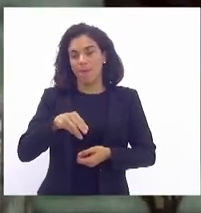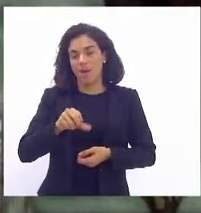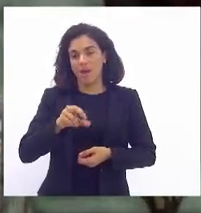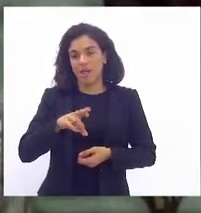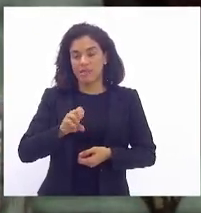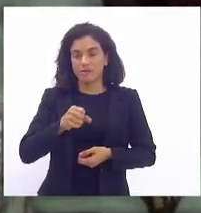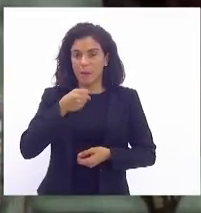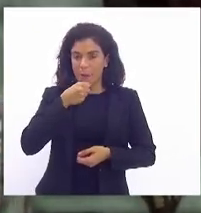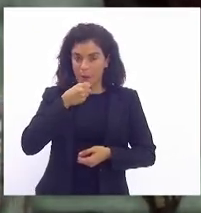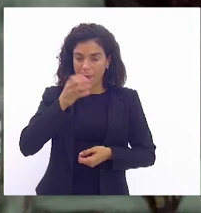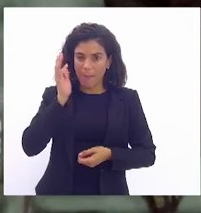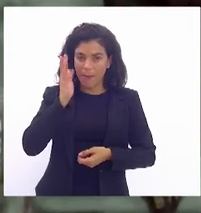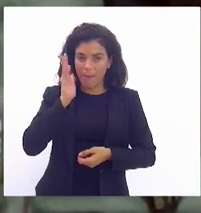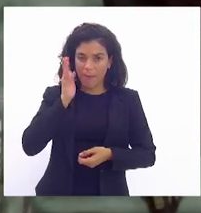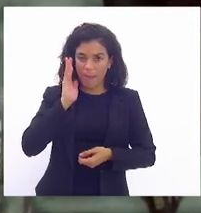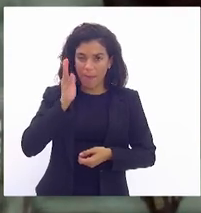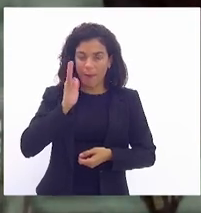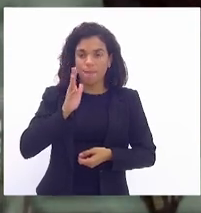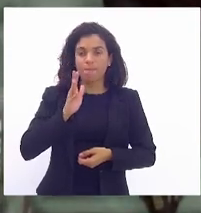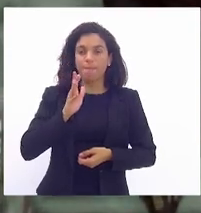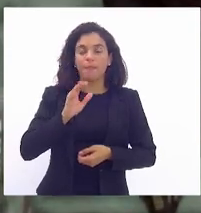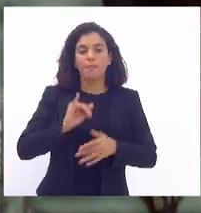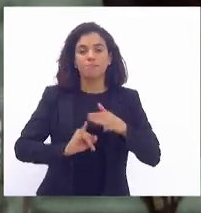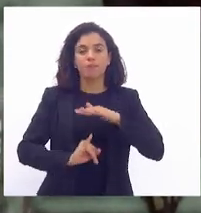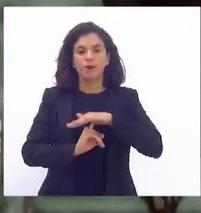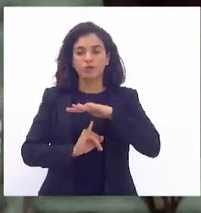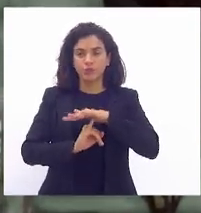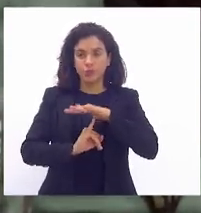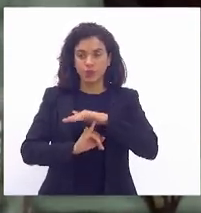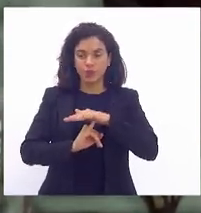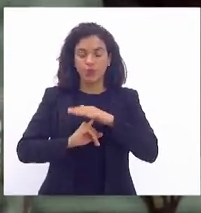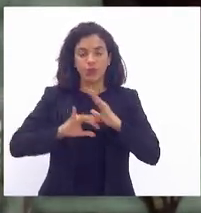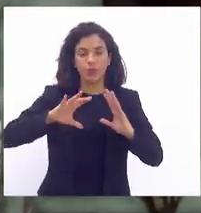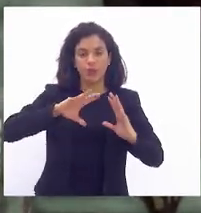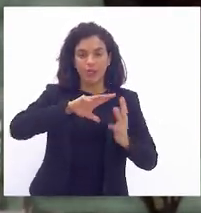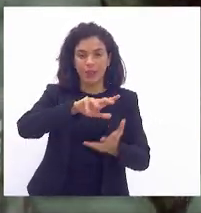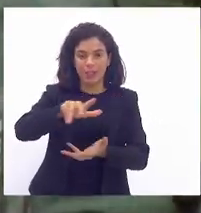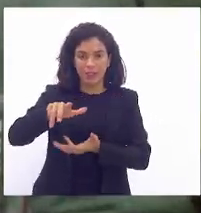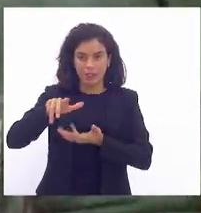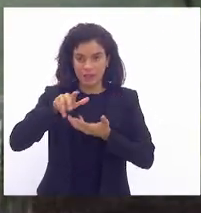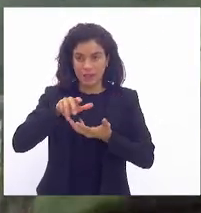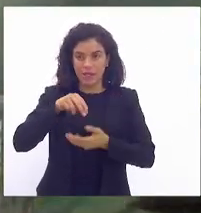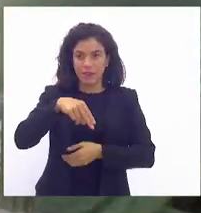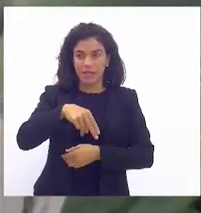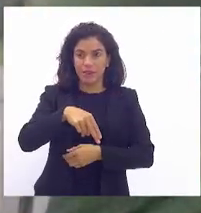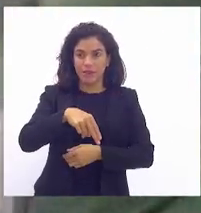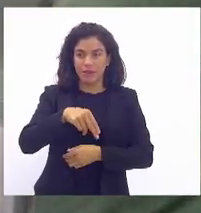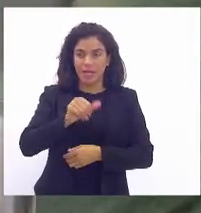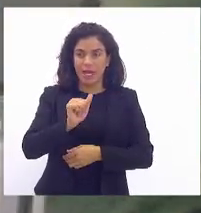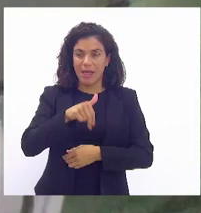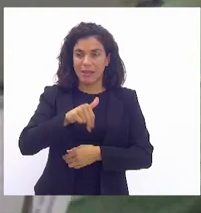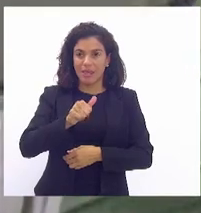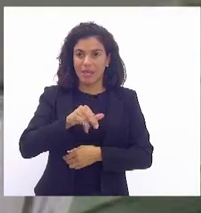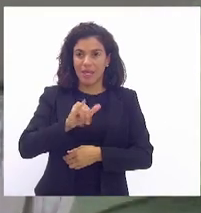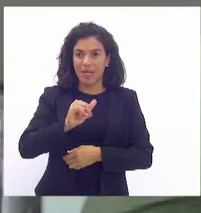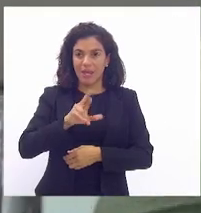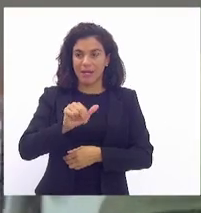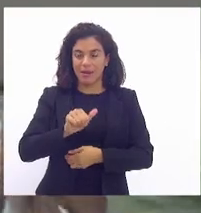agora a palavra para o Instituto Internacional Araiara, para poder fazer uso da